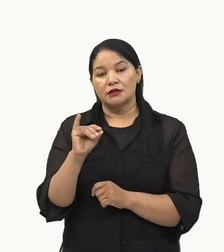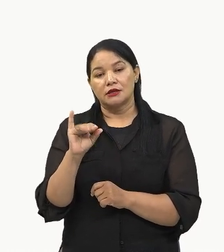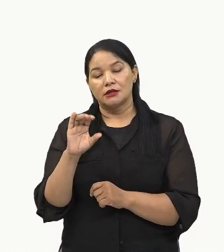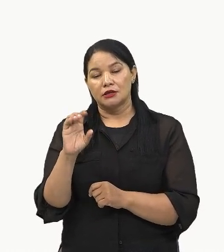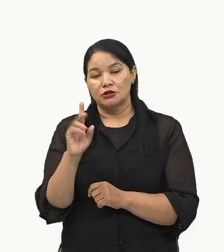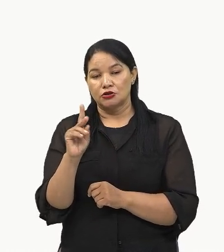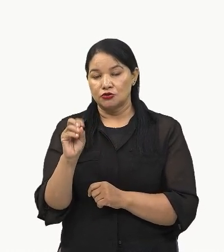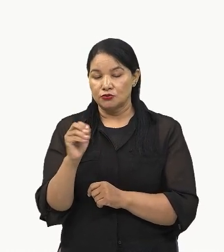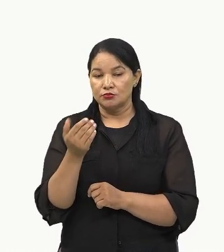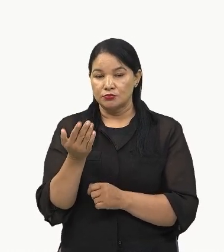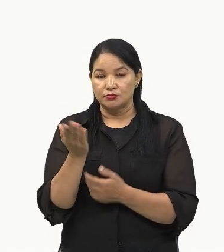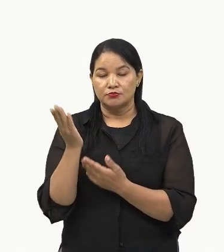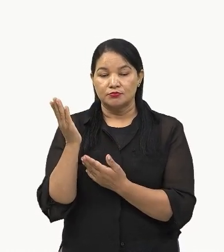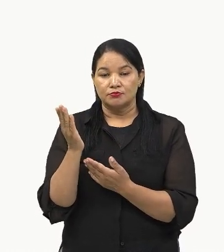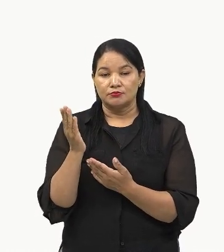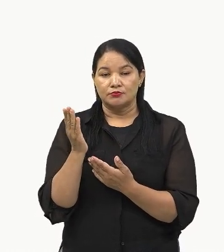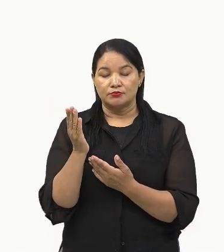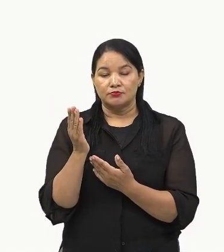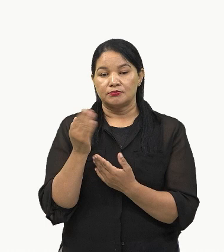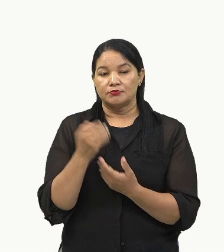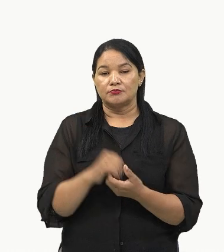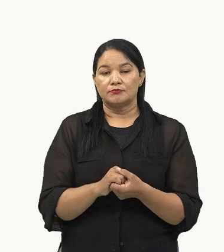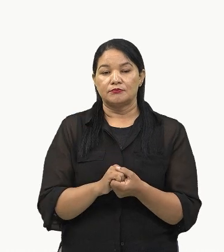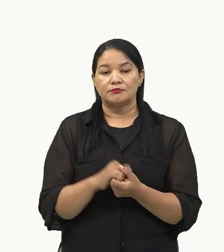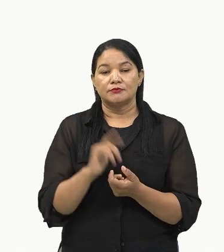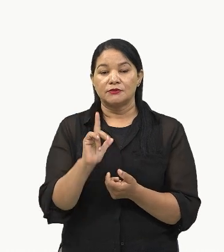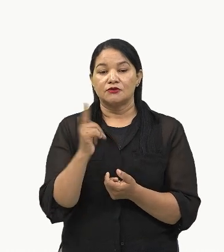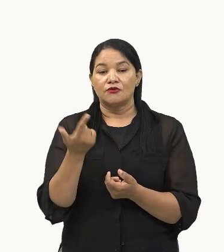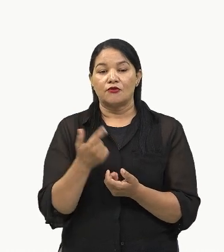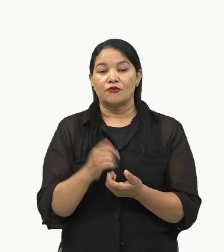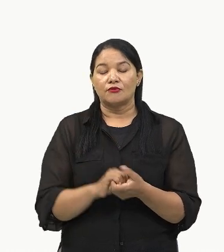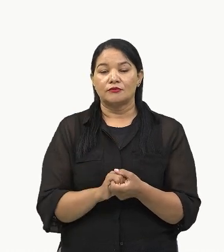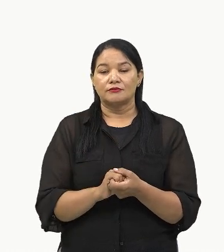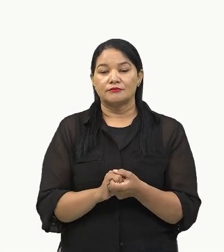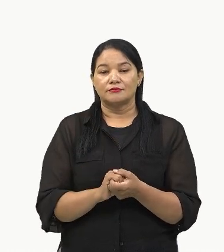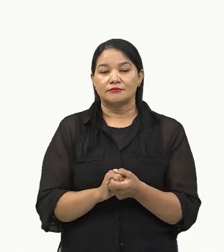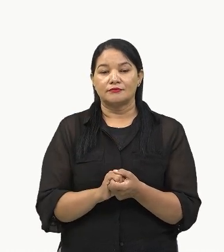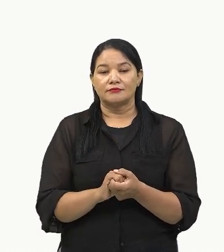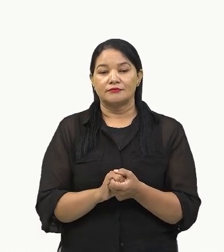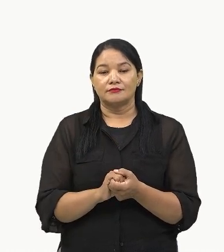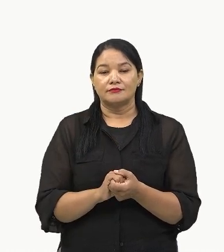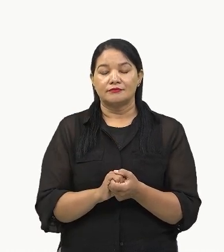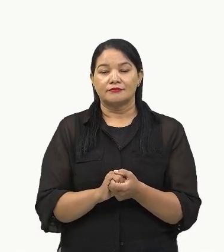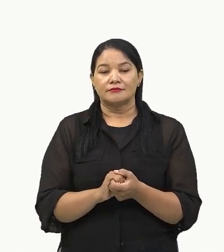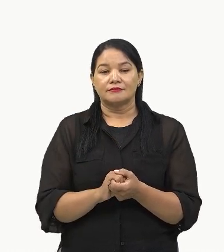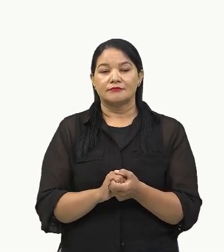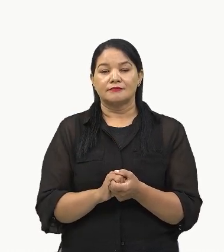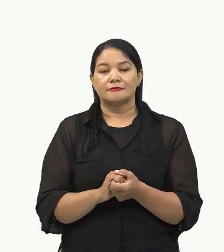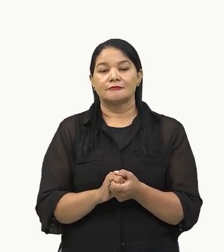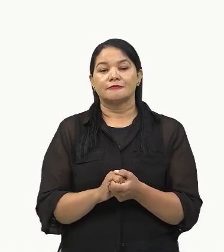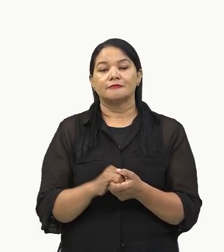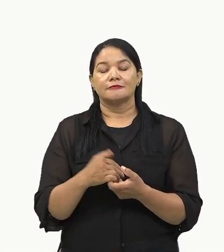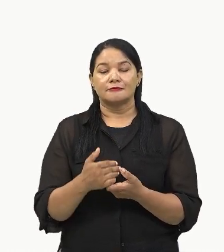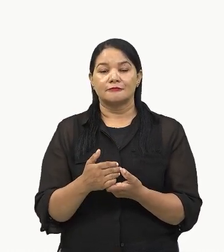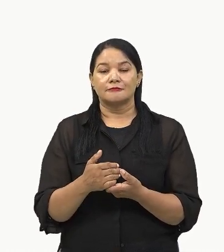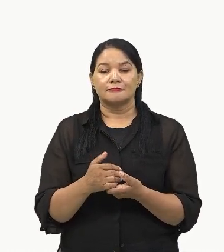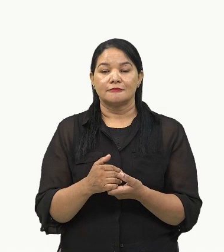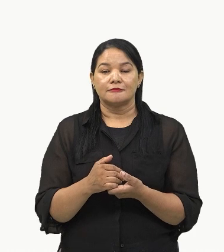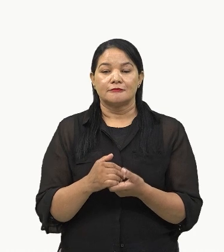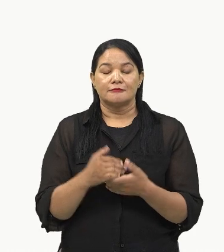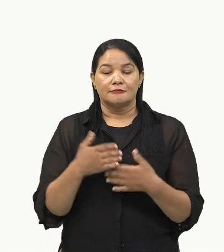quedaria em casa, pero voy a salir. Então, agora sobrou o verbo freir. Las cocineiras, todavia, eu estou